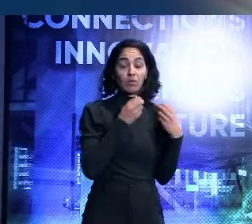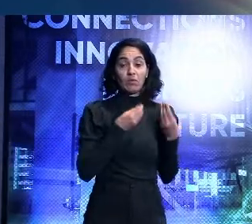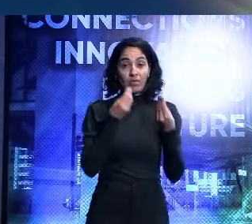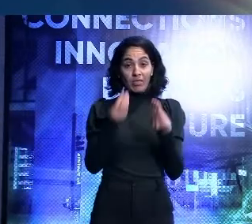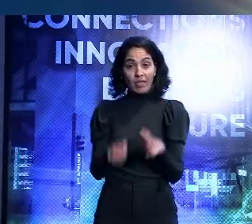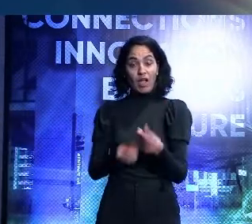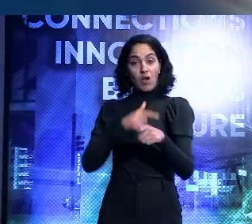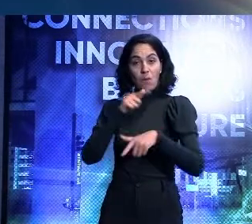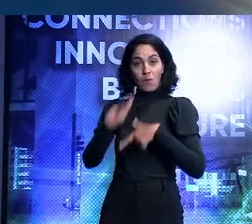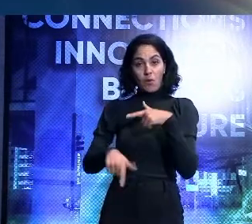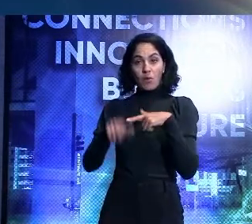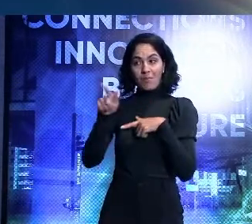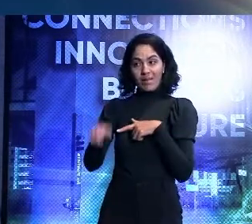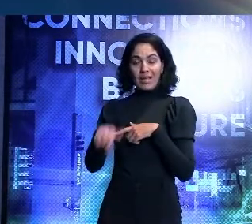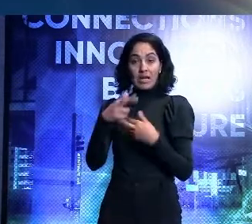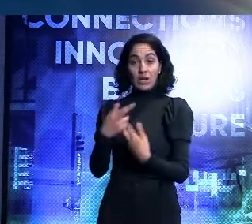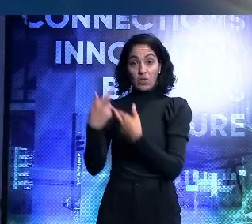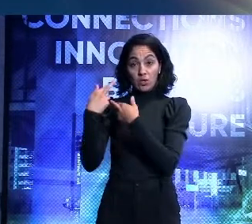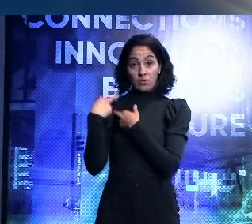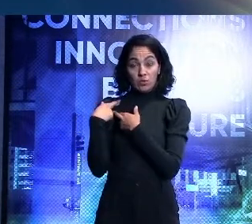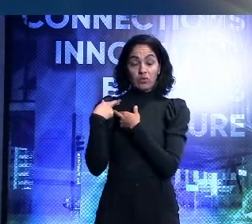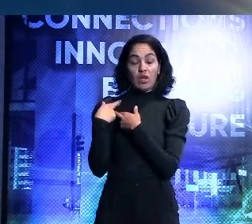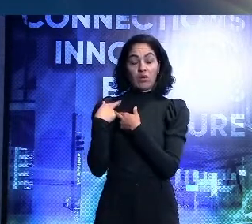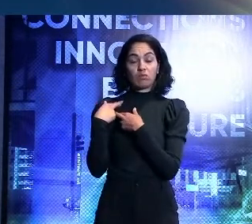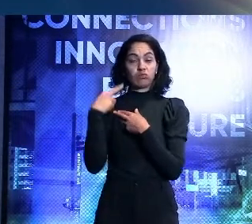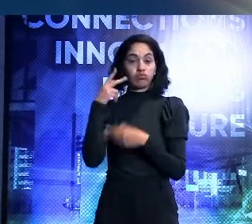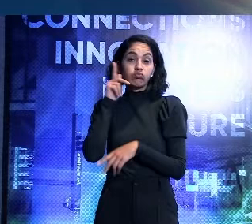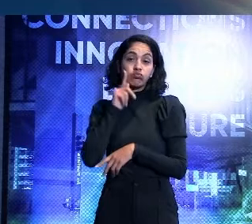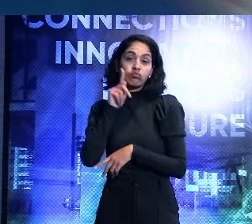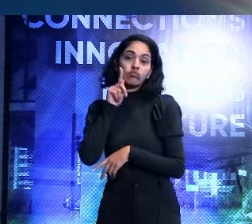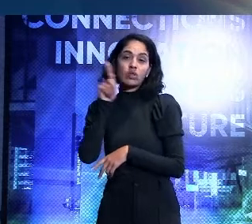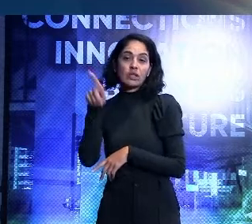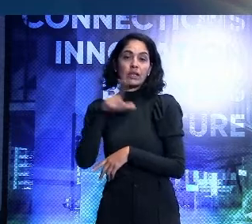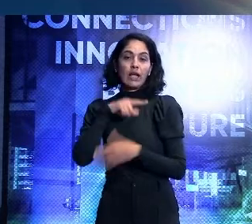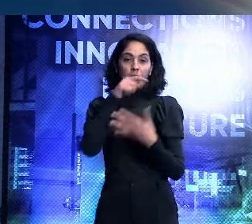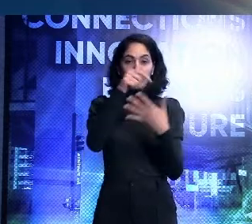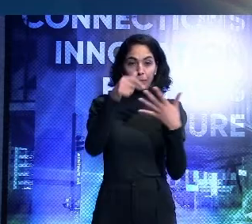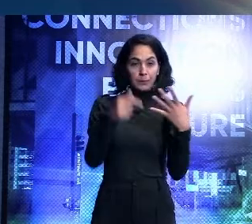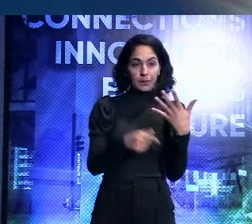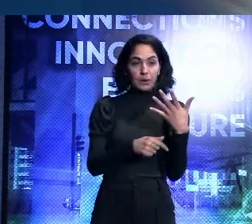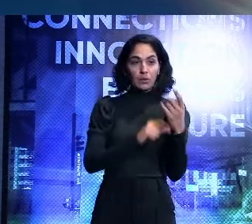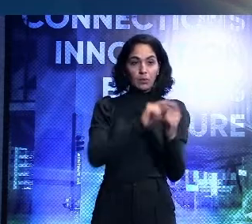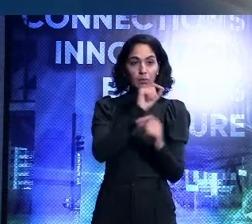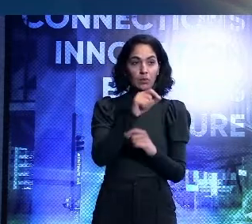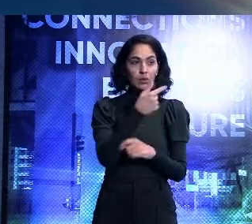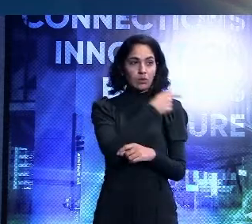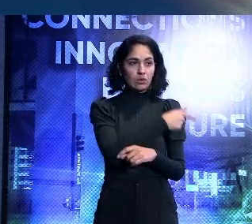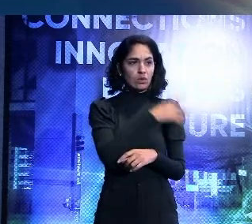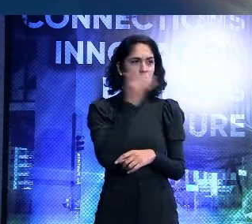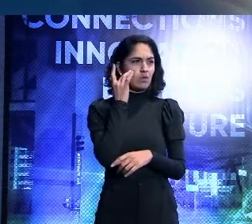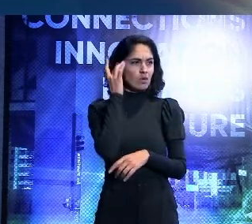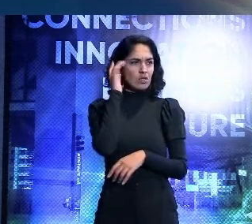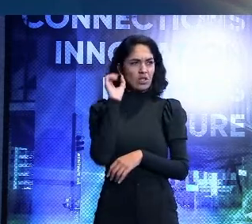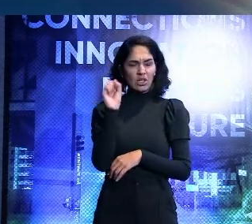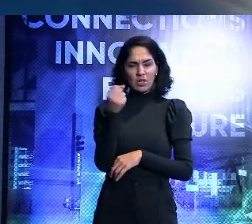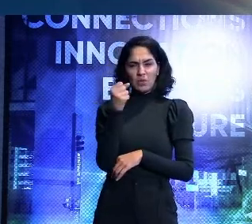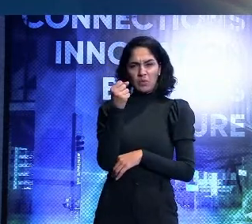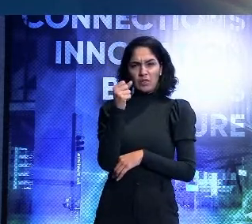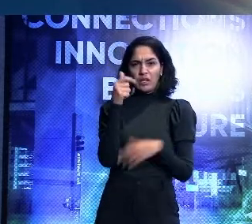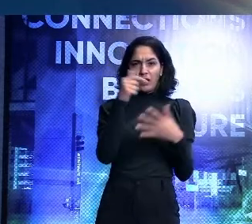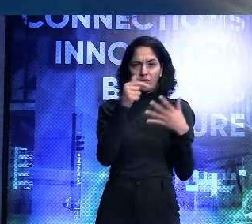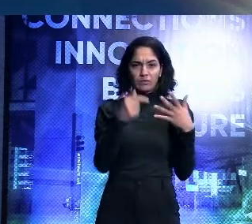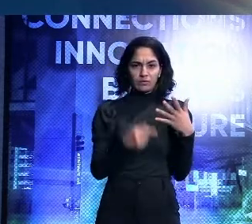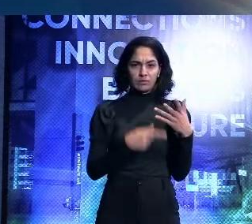é um americano, o Deming ele tem alguns princípios do Deming, e esse aqui, se eu não me engano, é o 8º princípio, ele fala